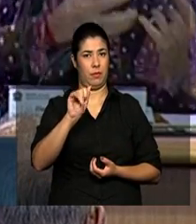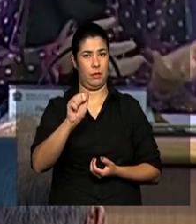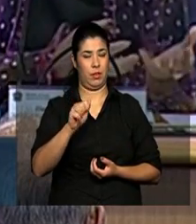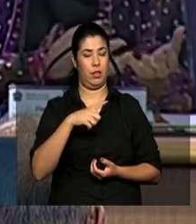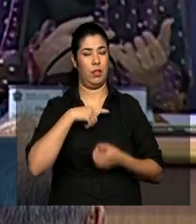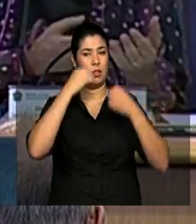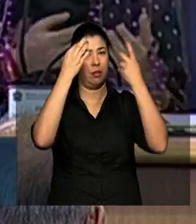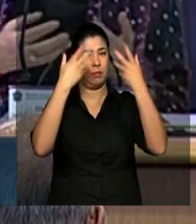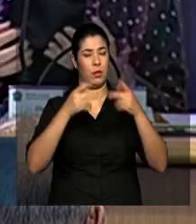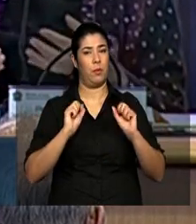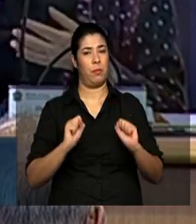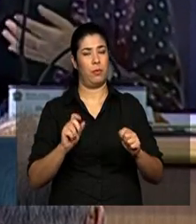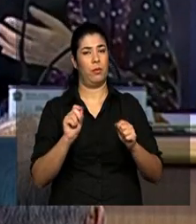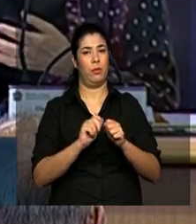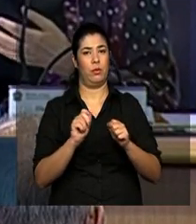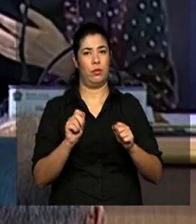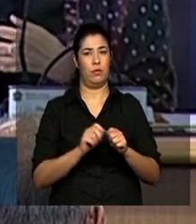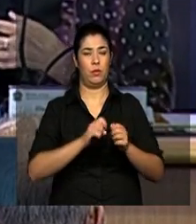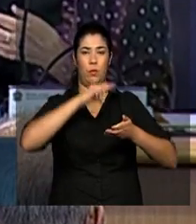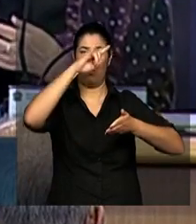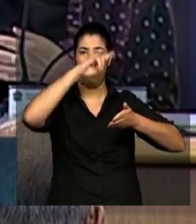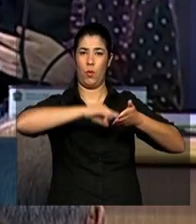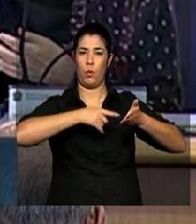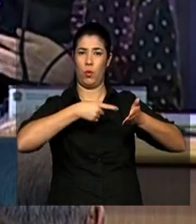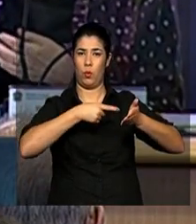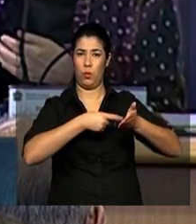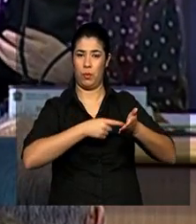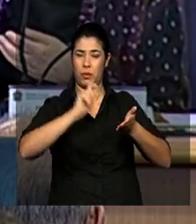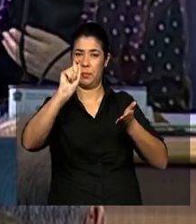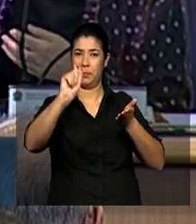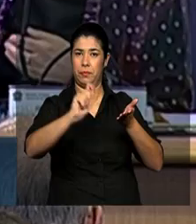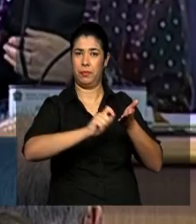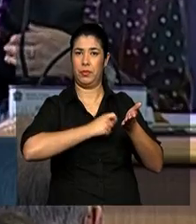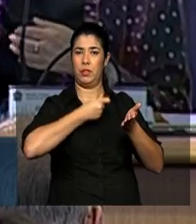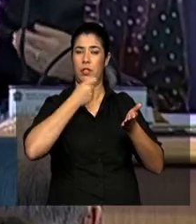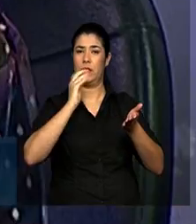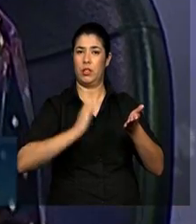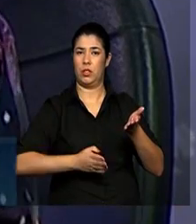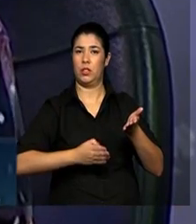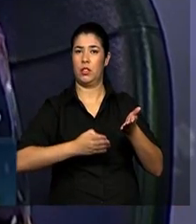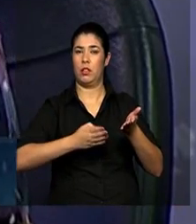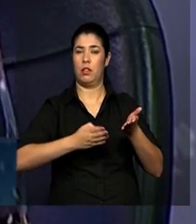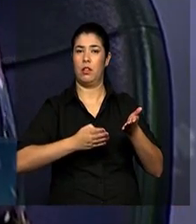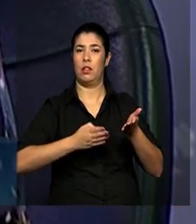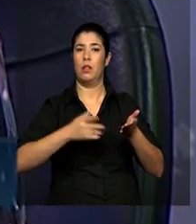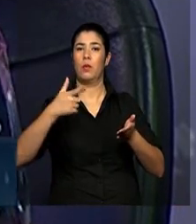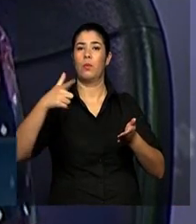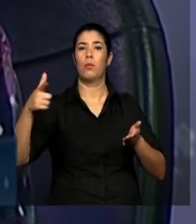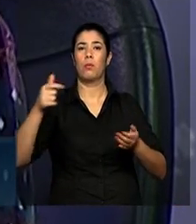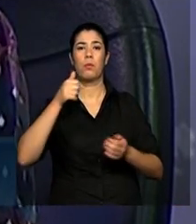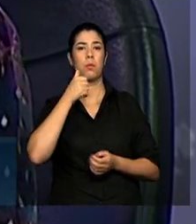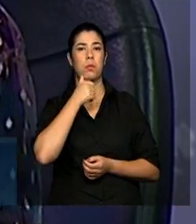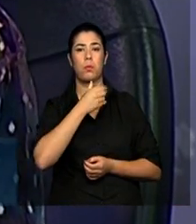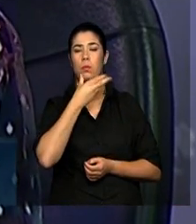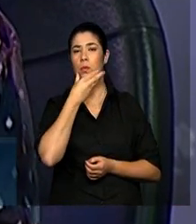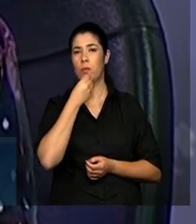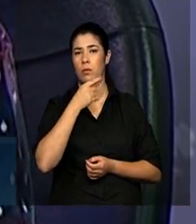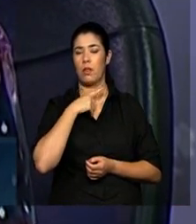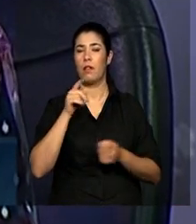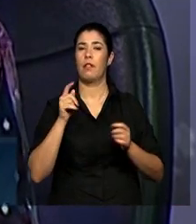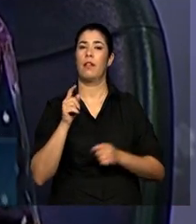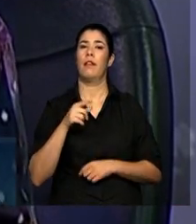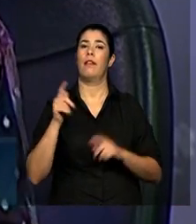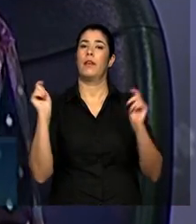eles poderão fazer o laudo e o laudo ser referendado por um perito ou uma perita